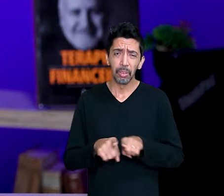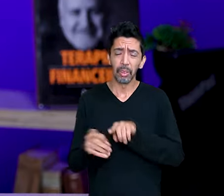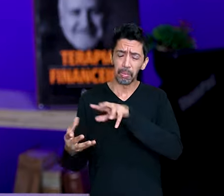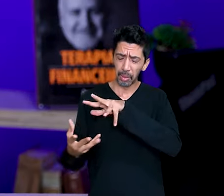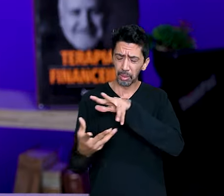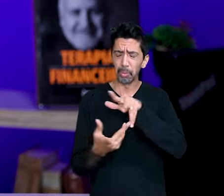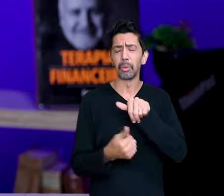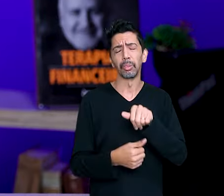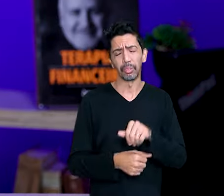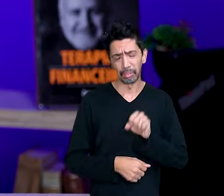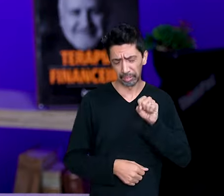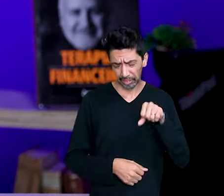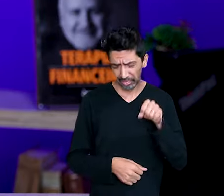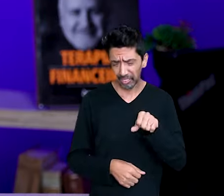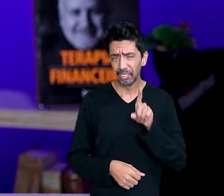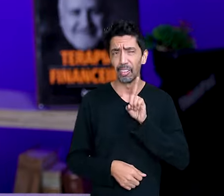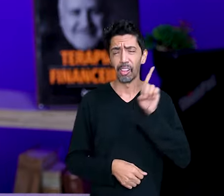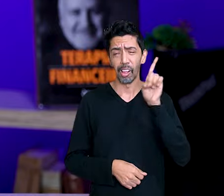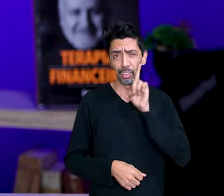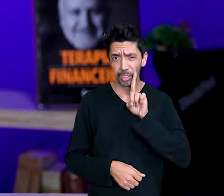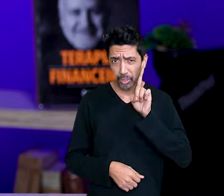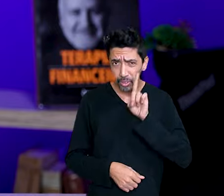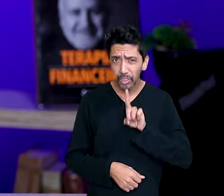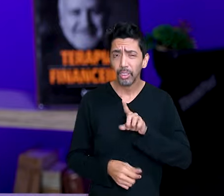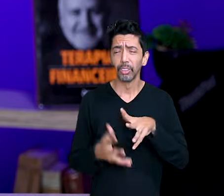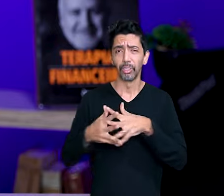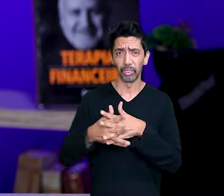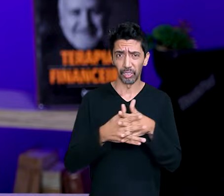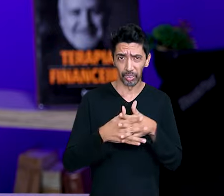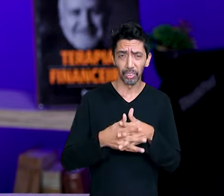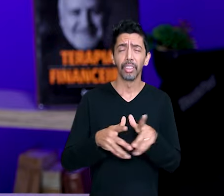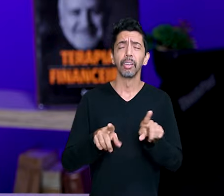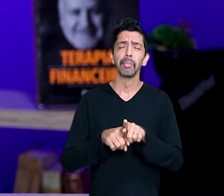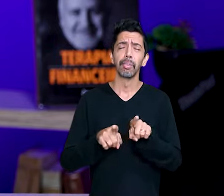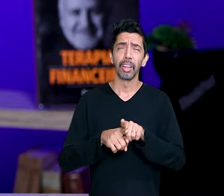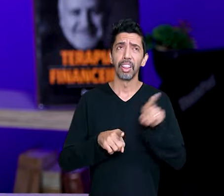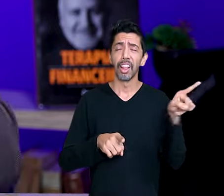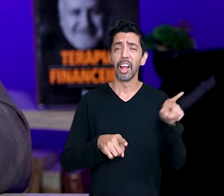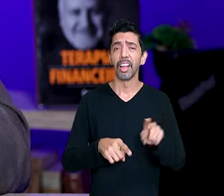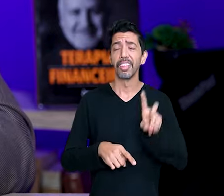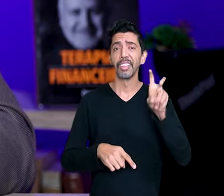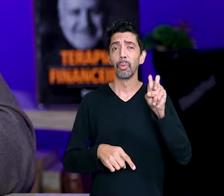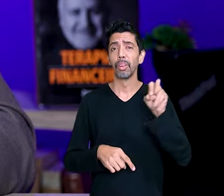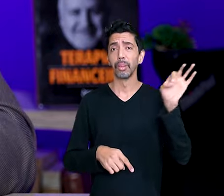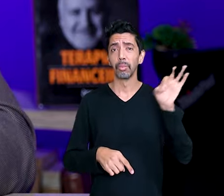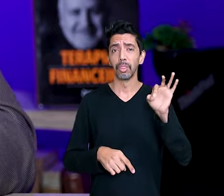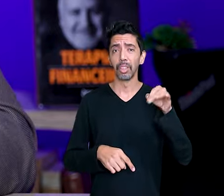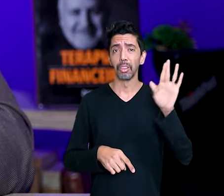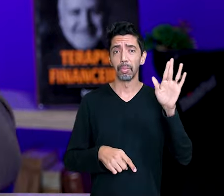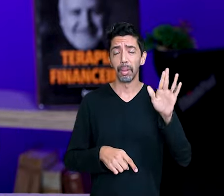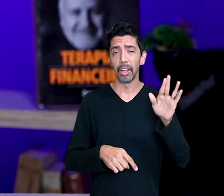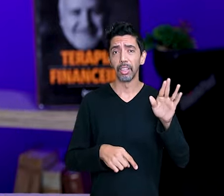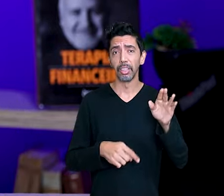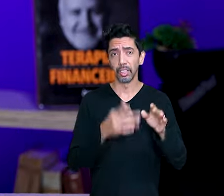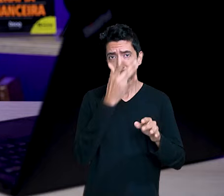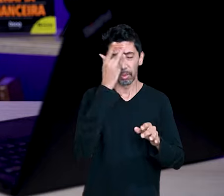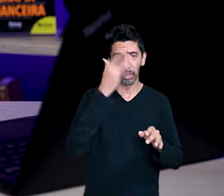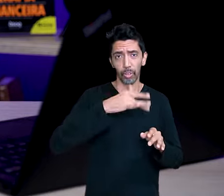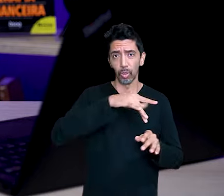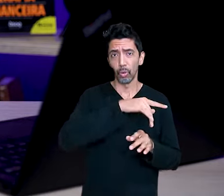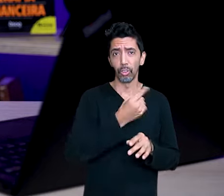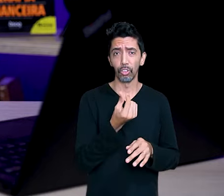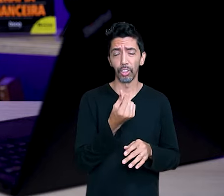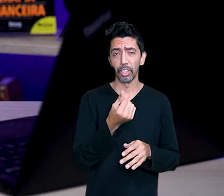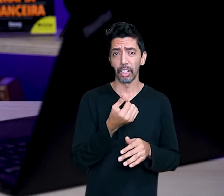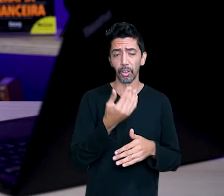temos isso no primeiro mundo, nos Estados Unidos. Mais de 50% dos americanos não tem $400 guardados. Então